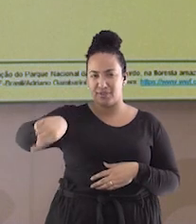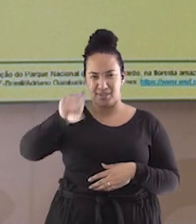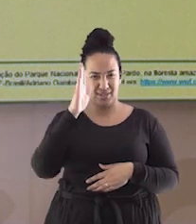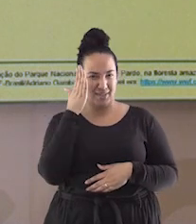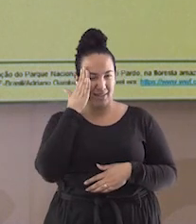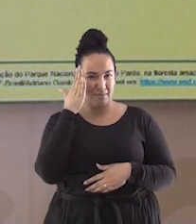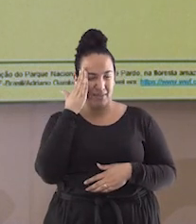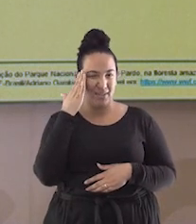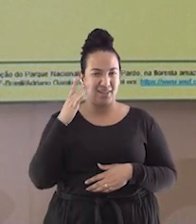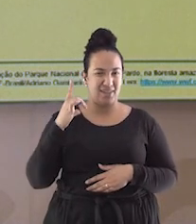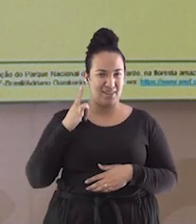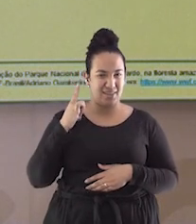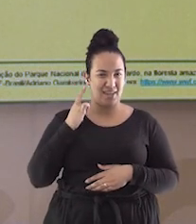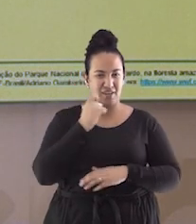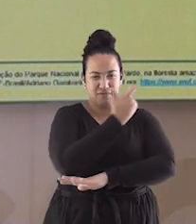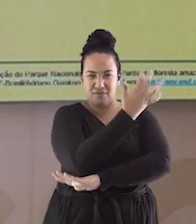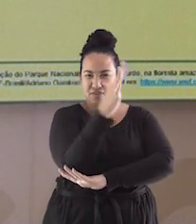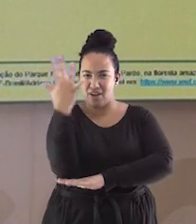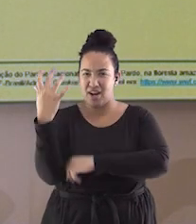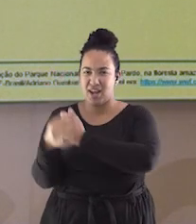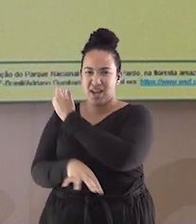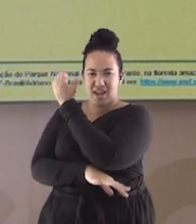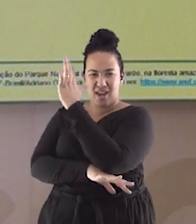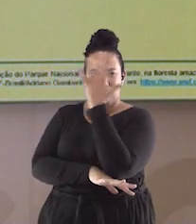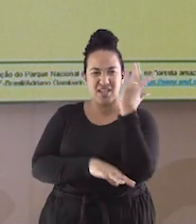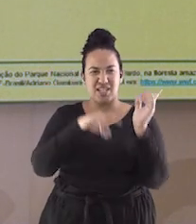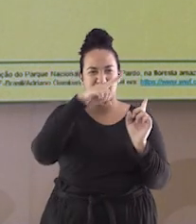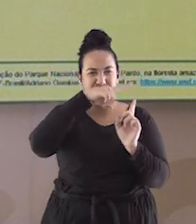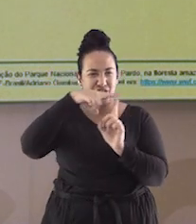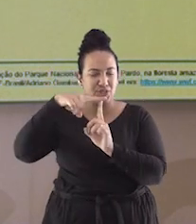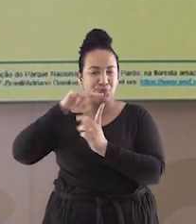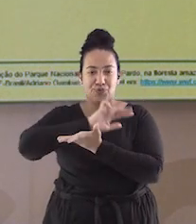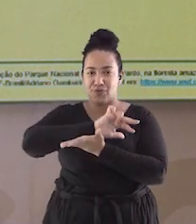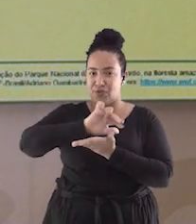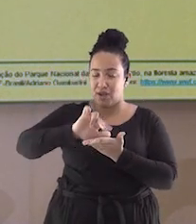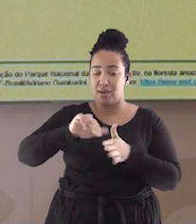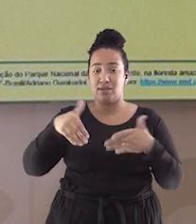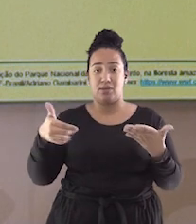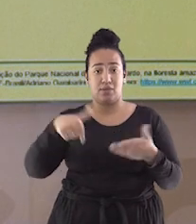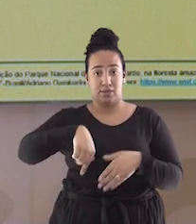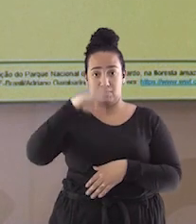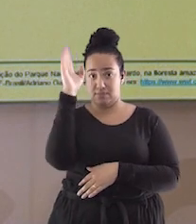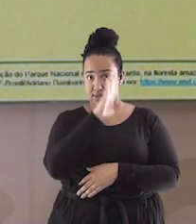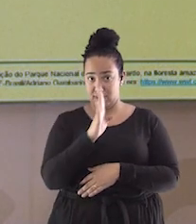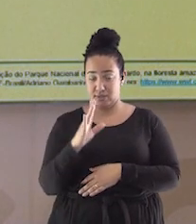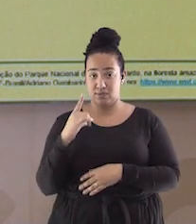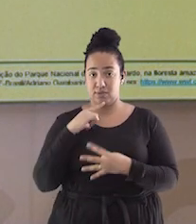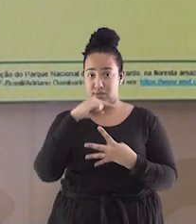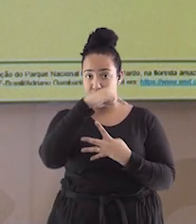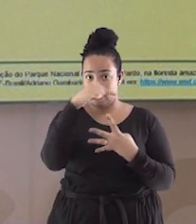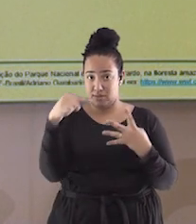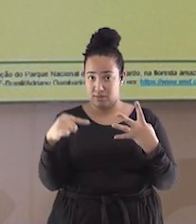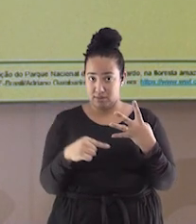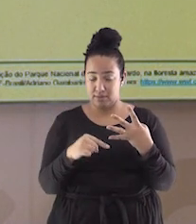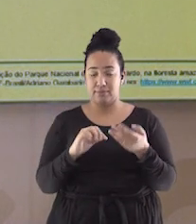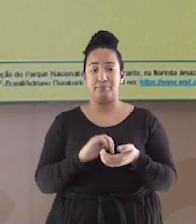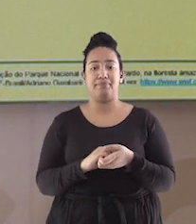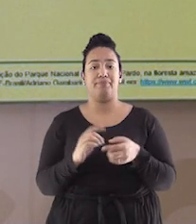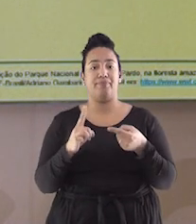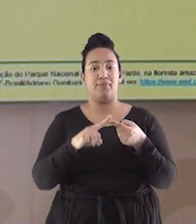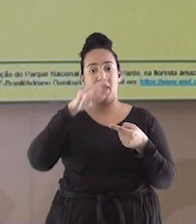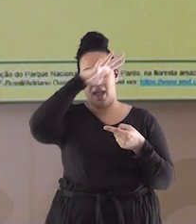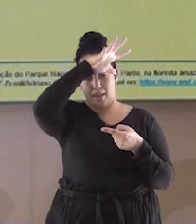diferentes de florestas? No Brasil existem 4: floresta amazônica, mata